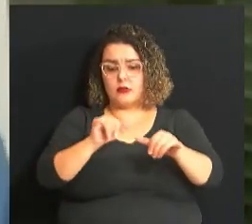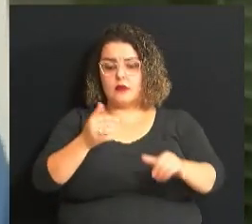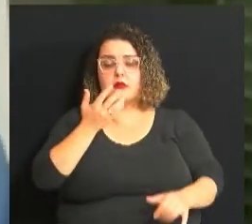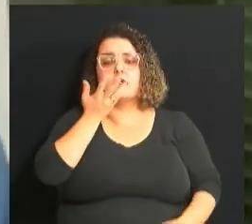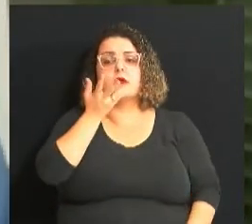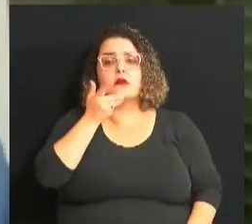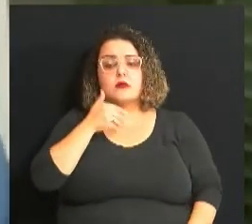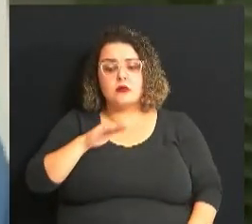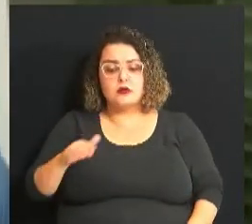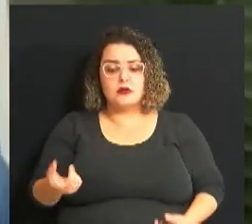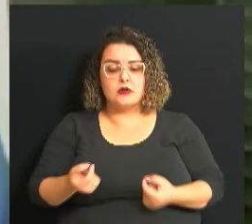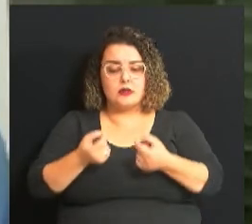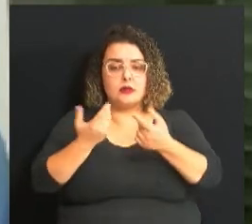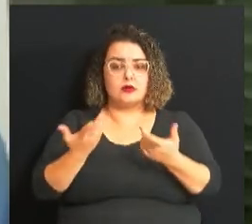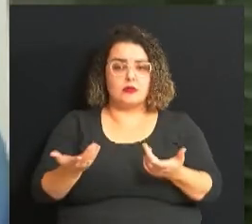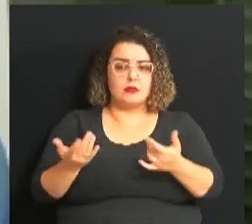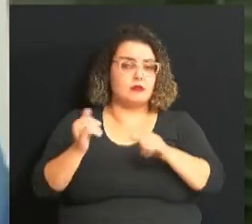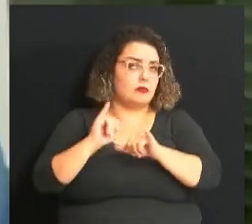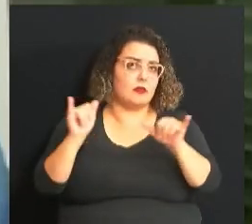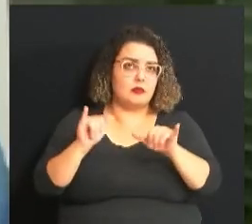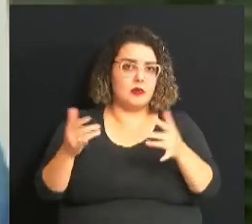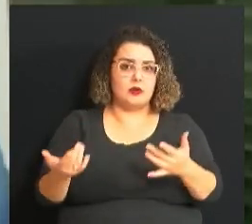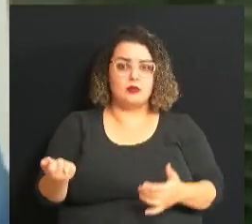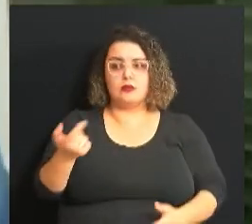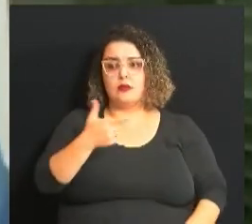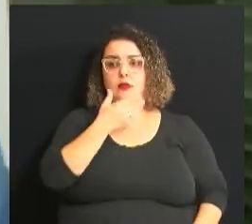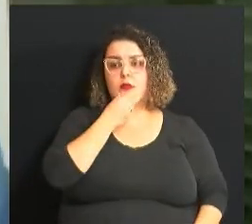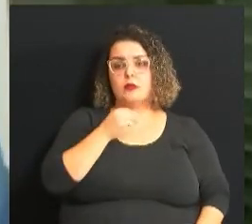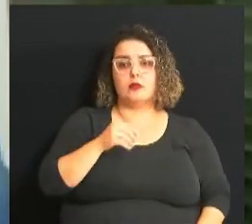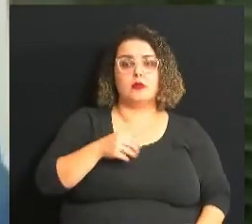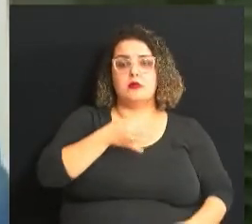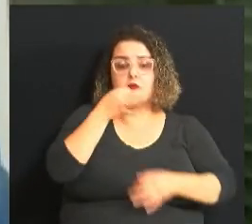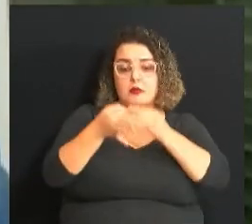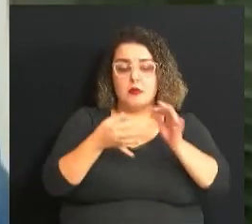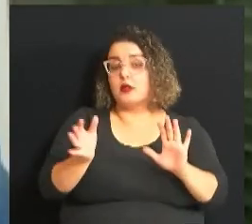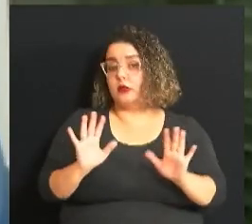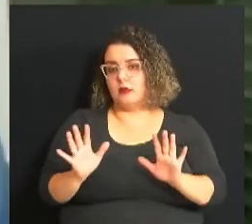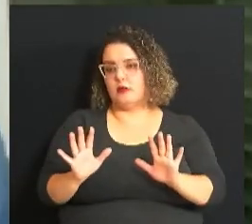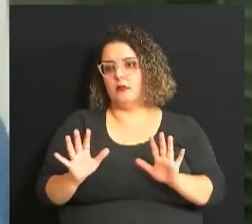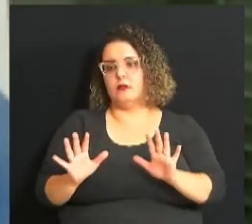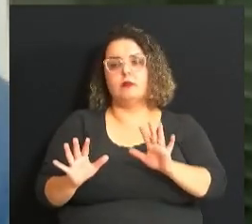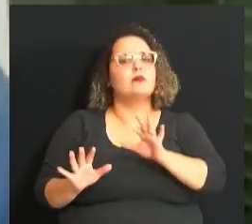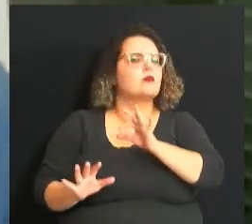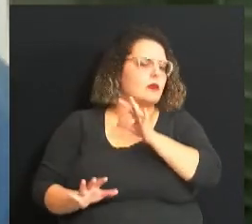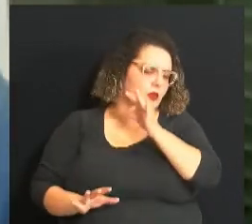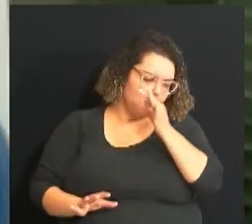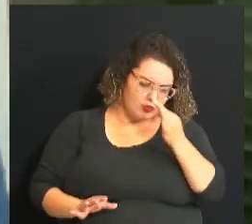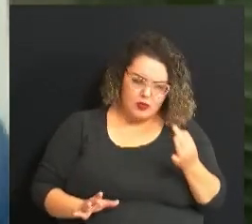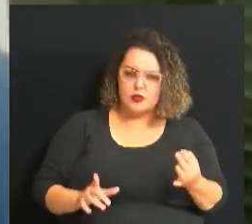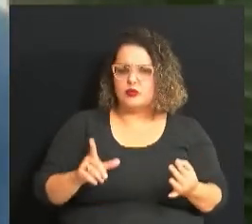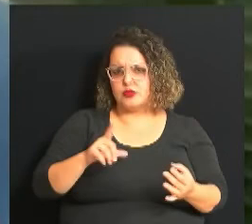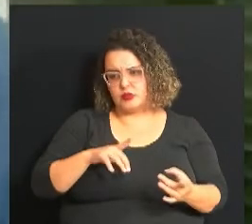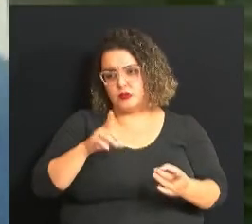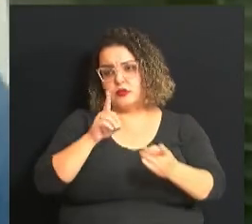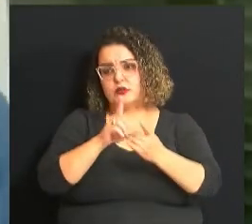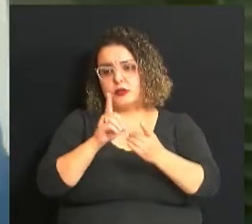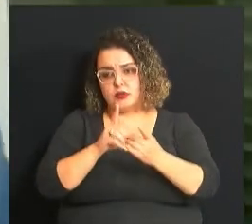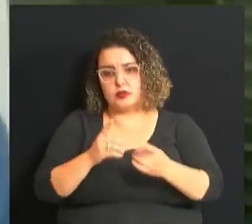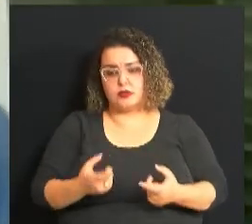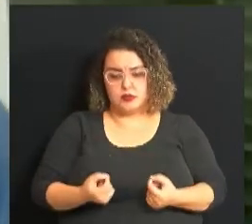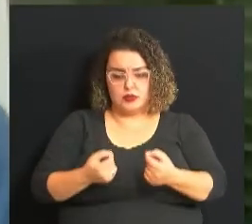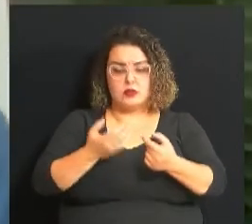fala assim, pô, você está criticando? Não, não estou criticando. Acho que é ótimo que haja atendimento de câncer de criança, que